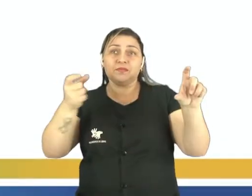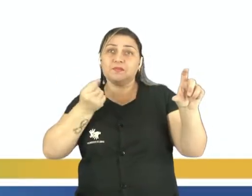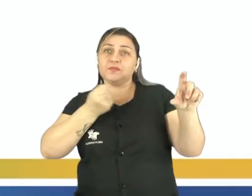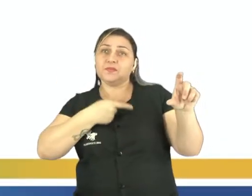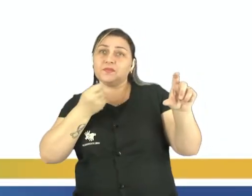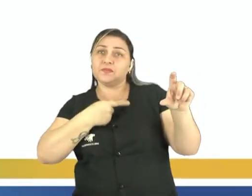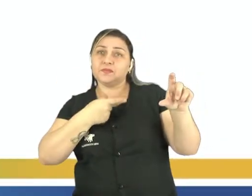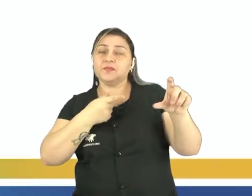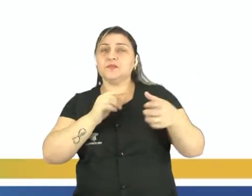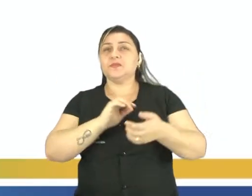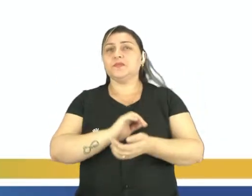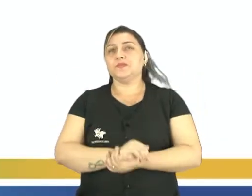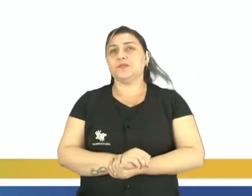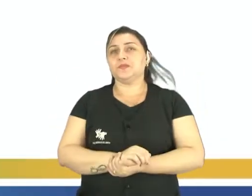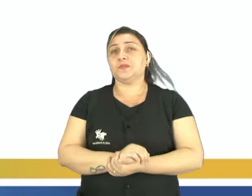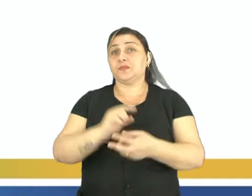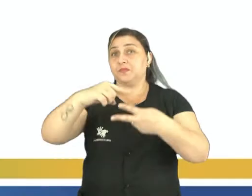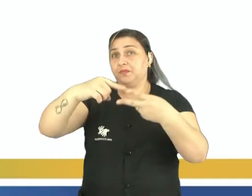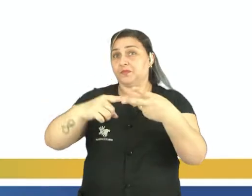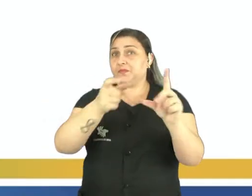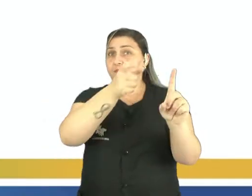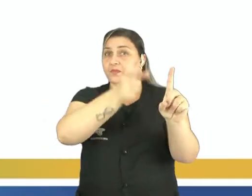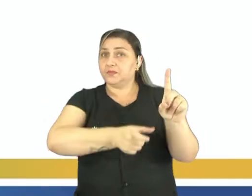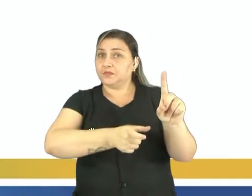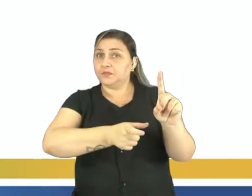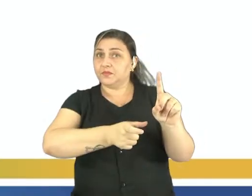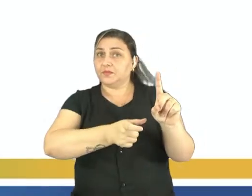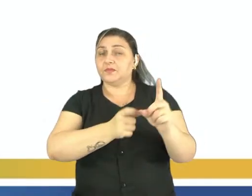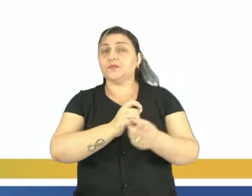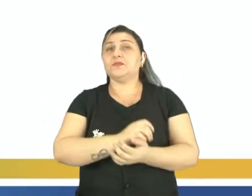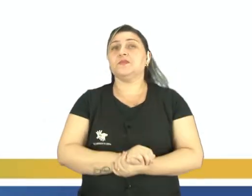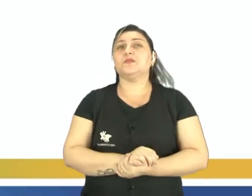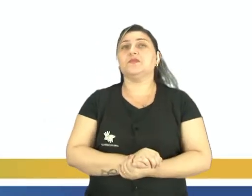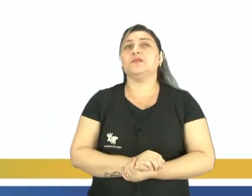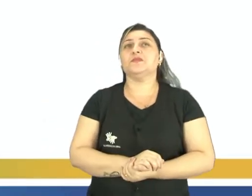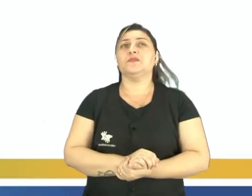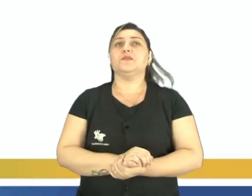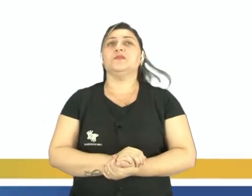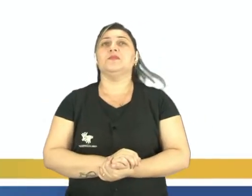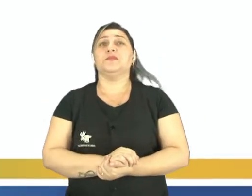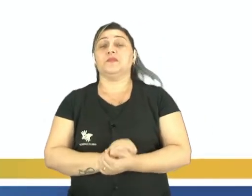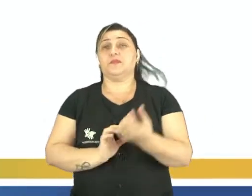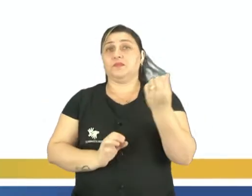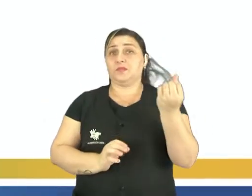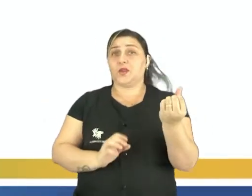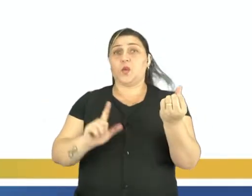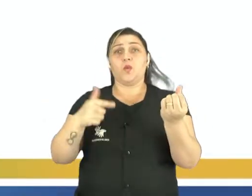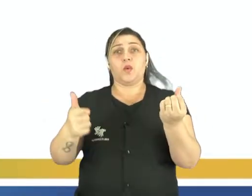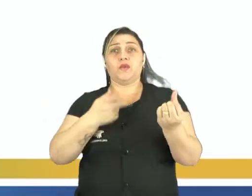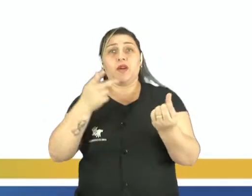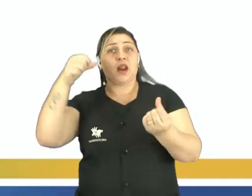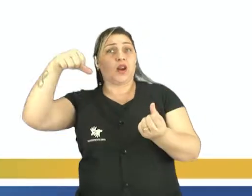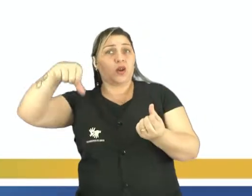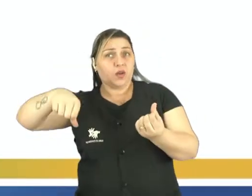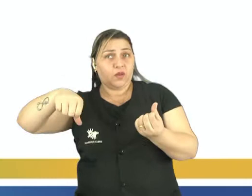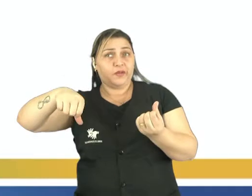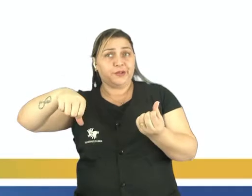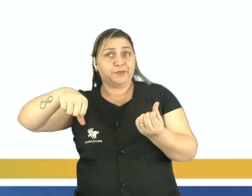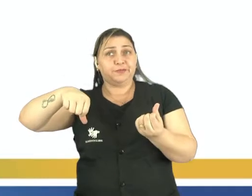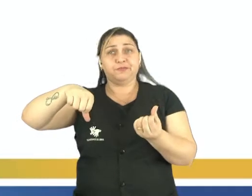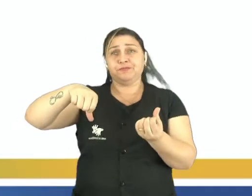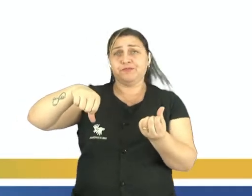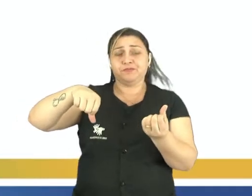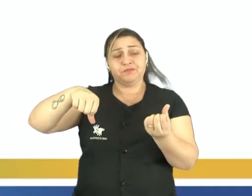só. Nós temos dois personagens. Um fala 6, o outro fala